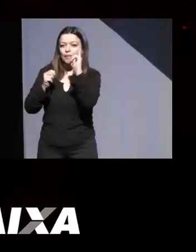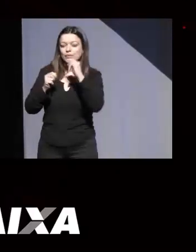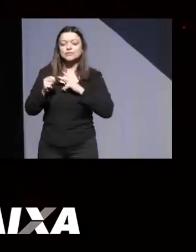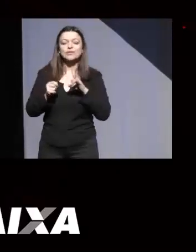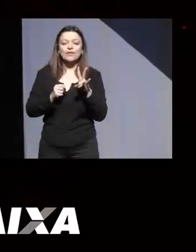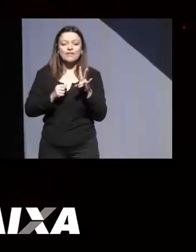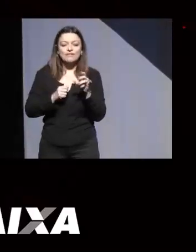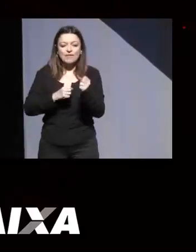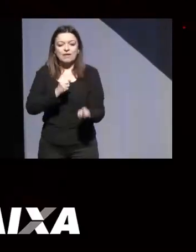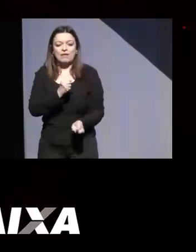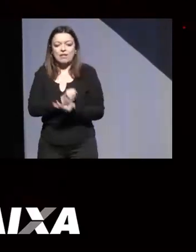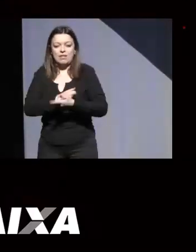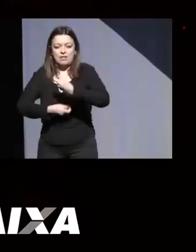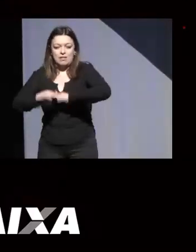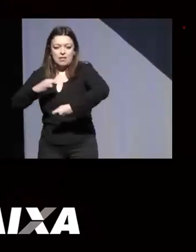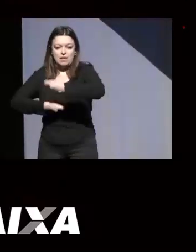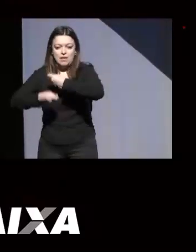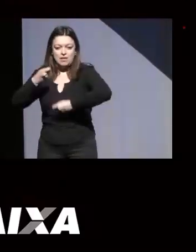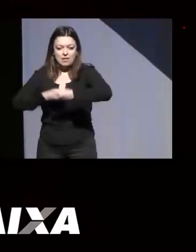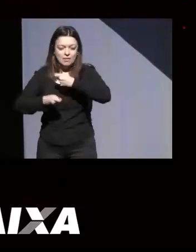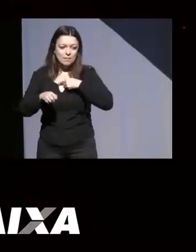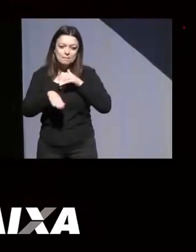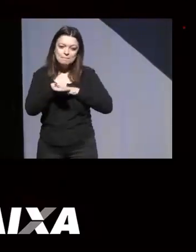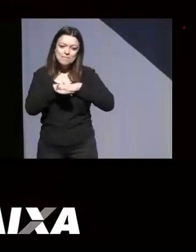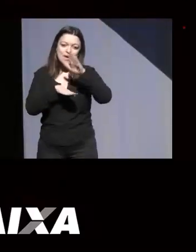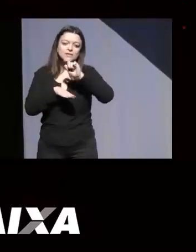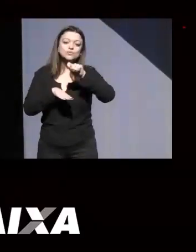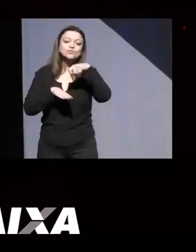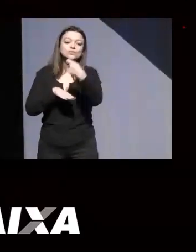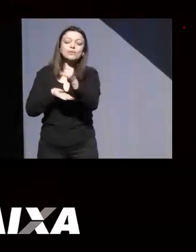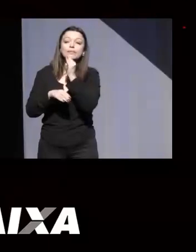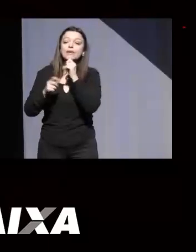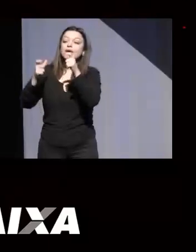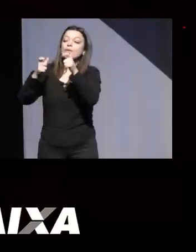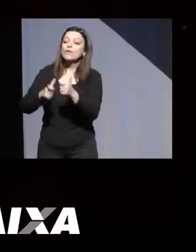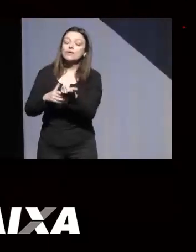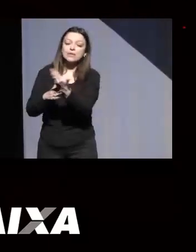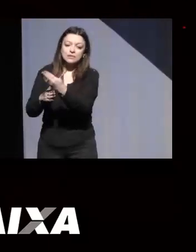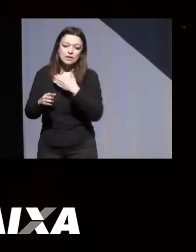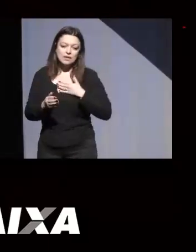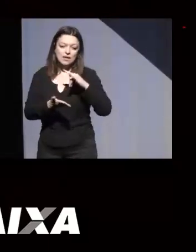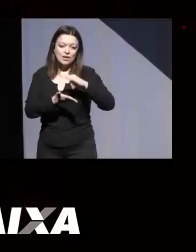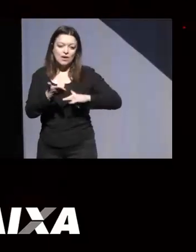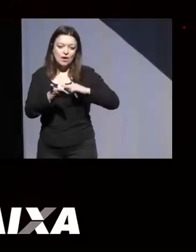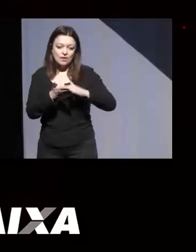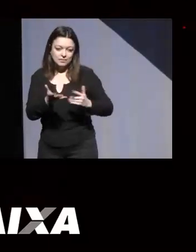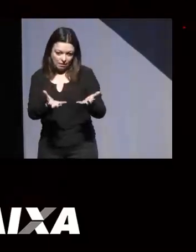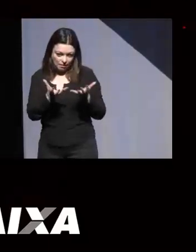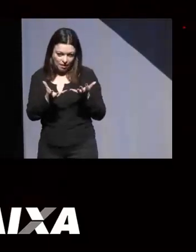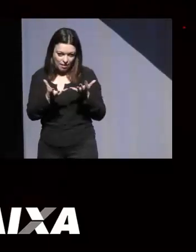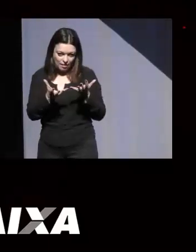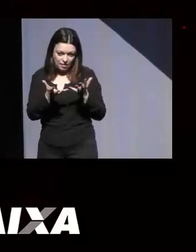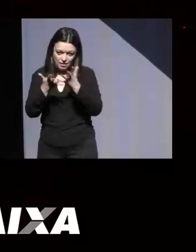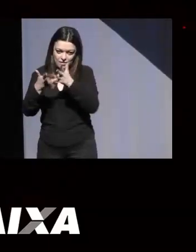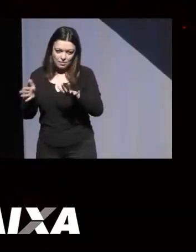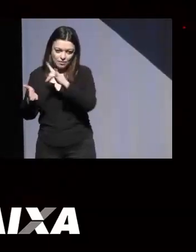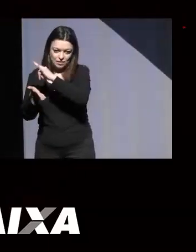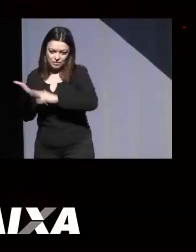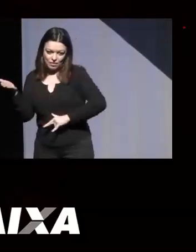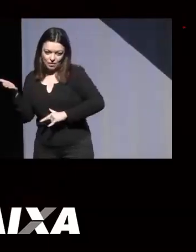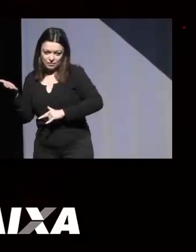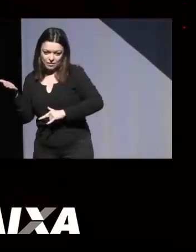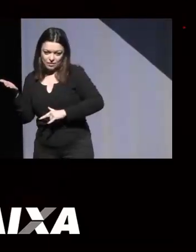uma incidência no destino. Então, vai começar com aquela história que é nota ou não quer nota. Se não quer nota, não incide o